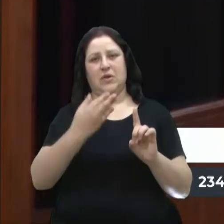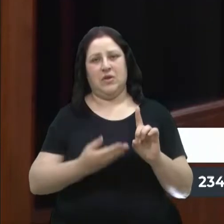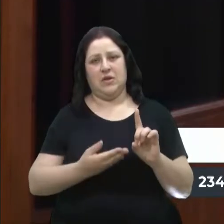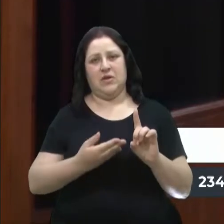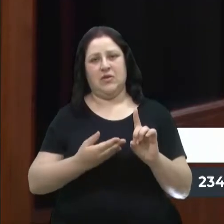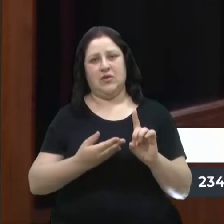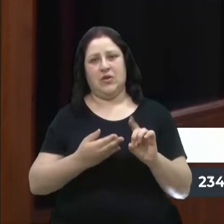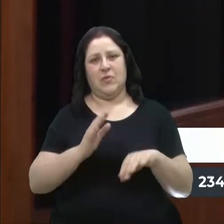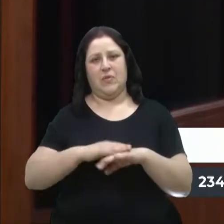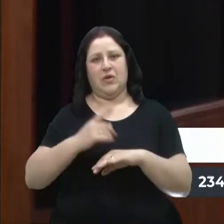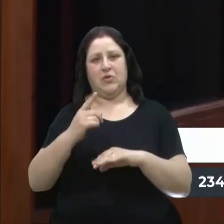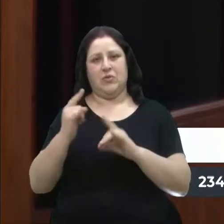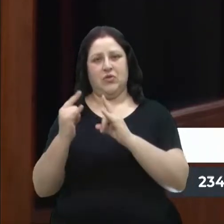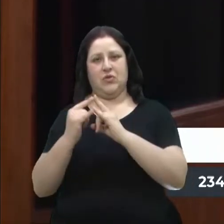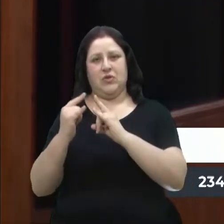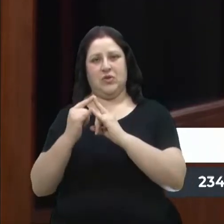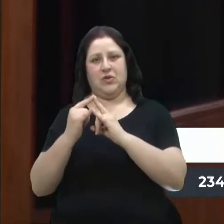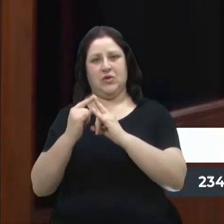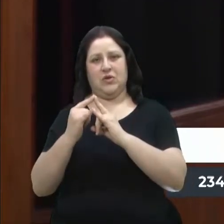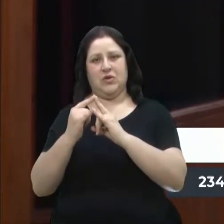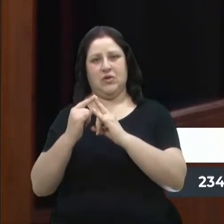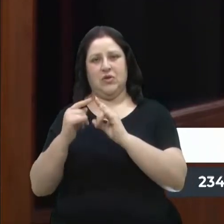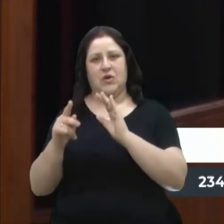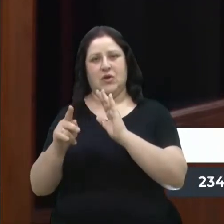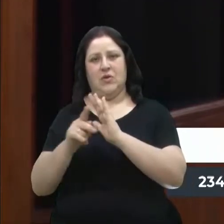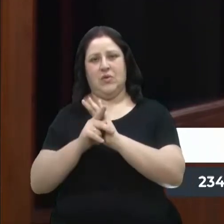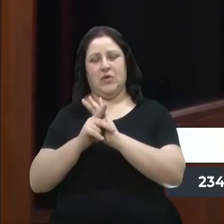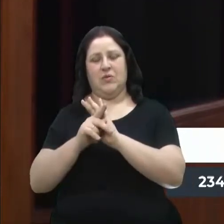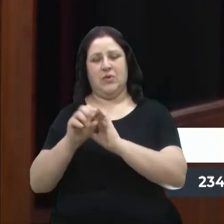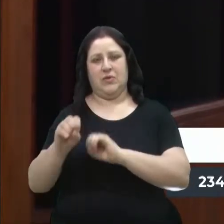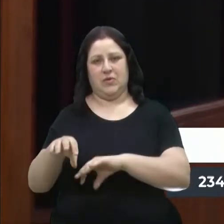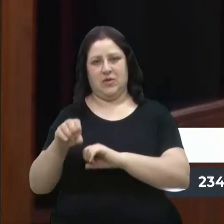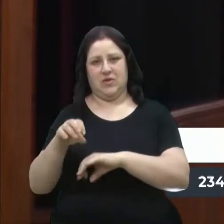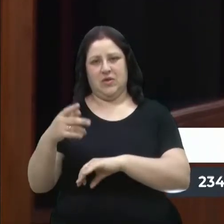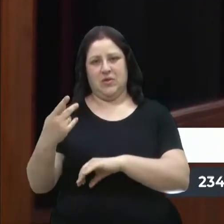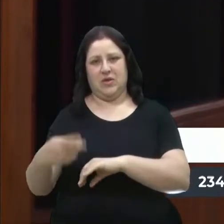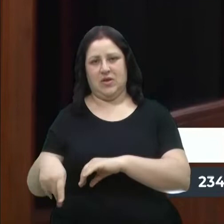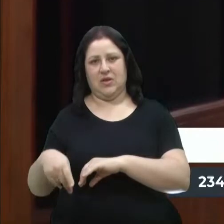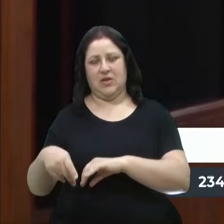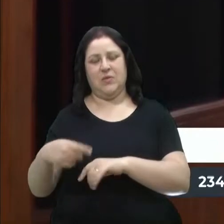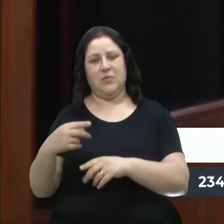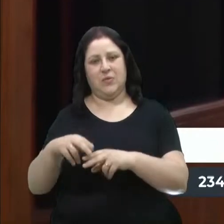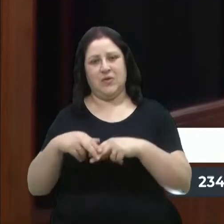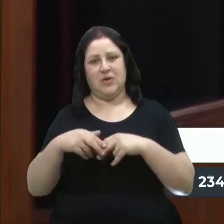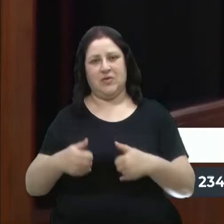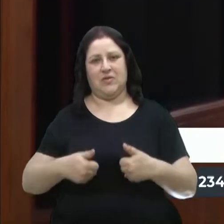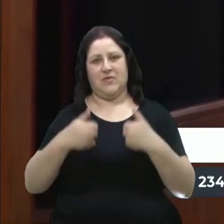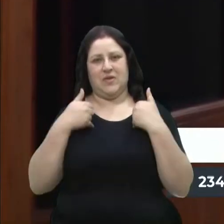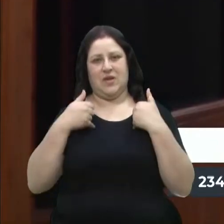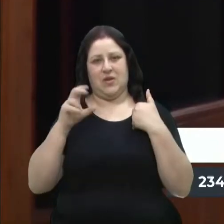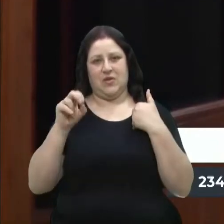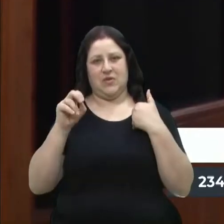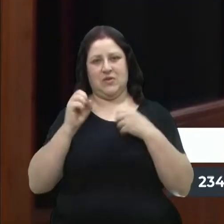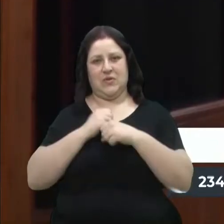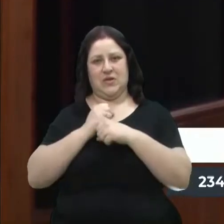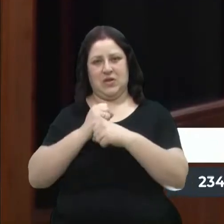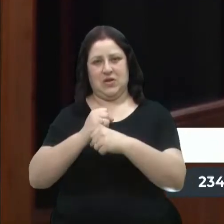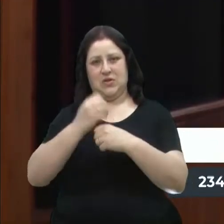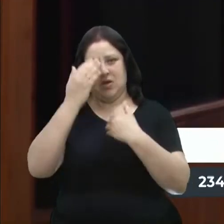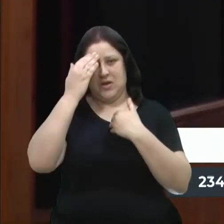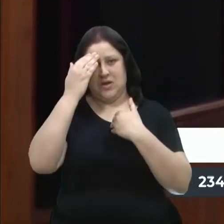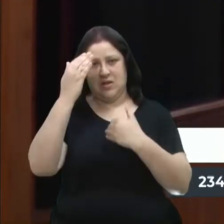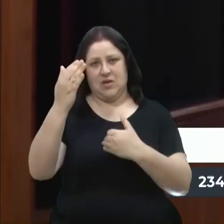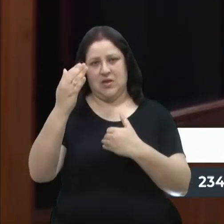nossa cidade pela efemed de 50 anos de história também é que agradeço ao Vereador Clóvis Xuxa que